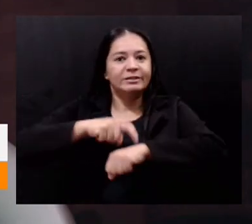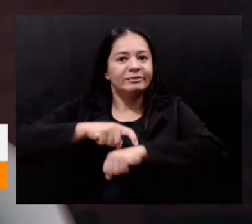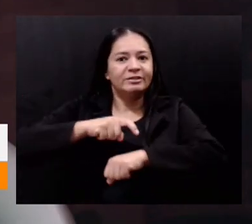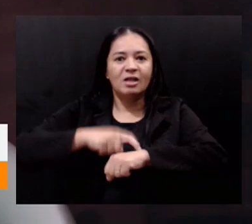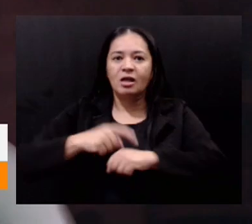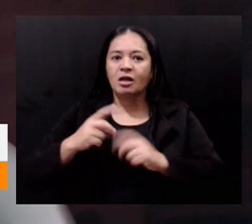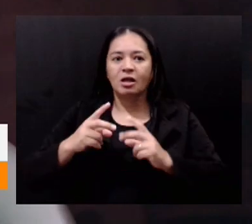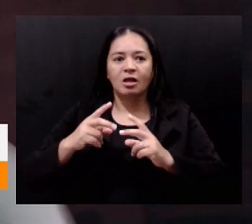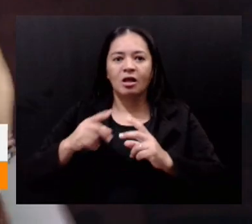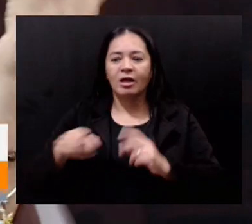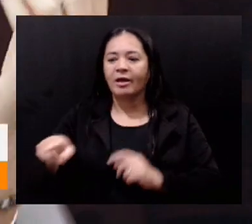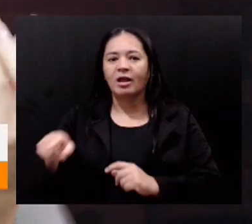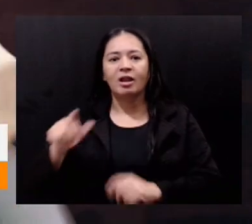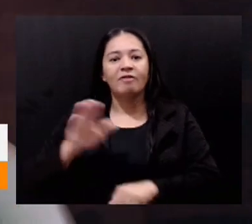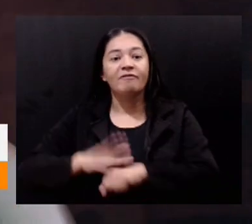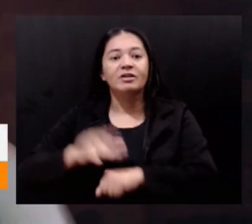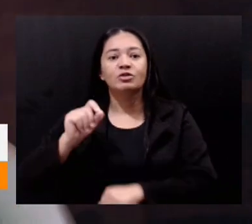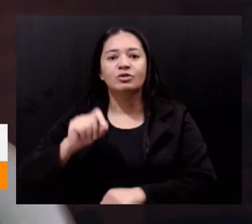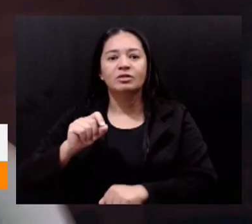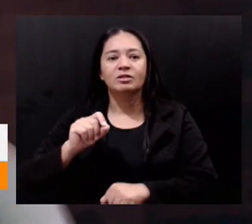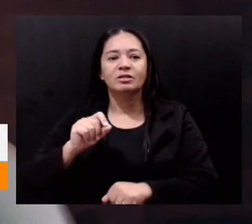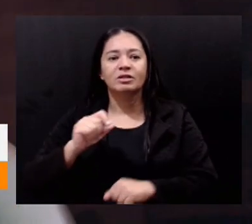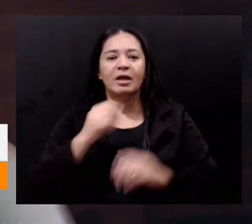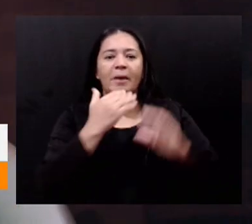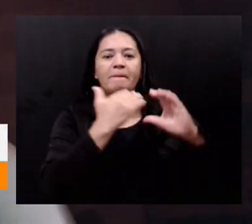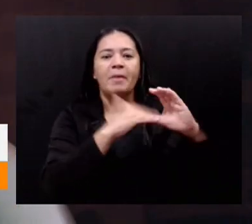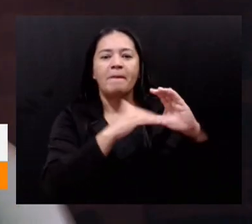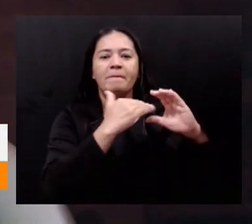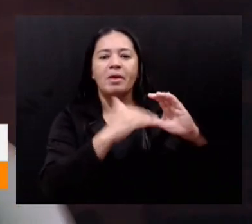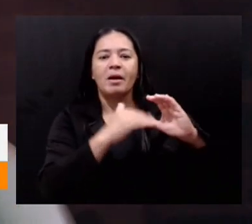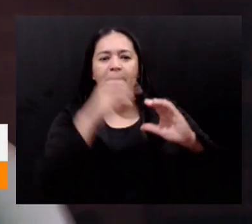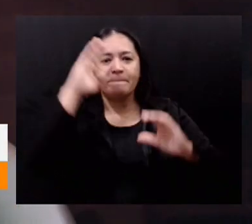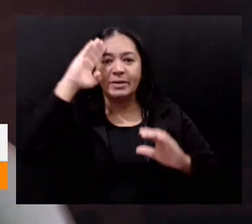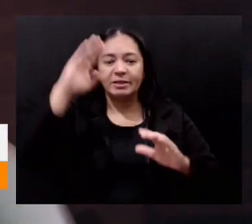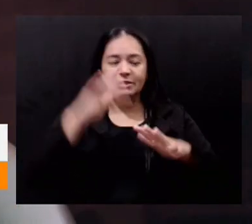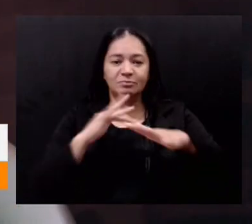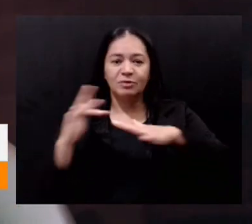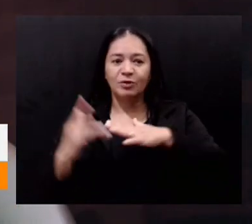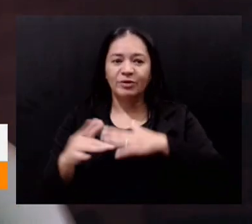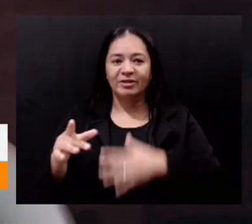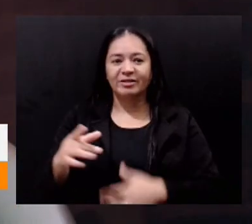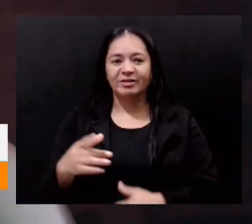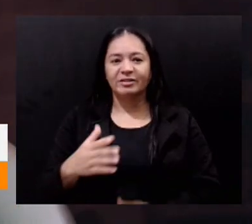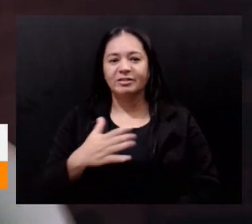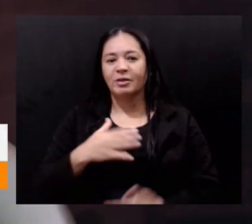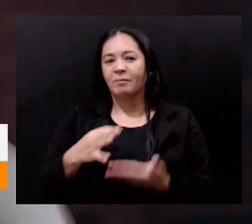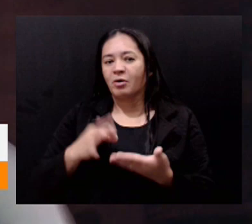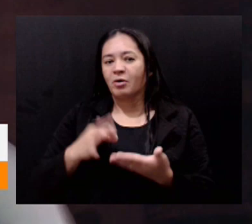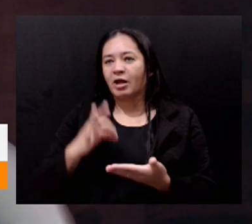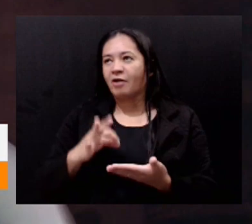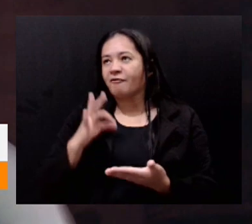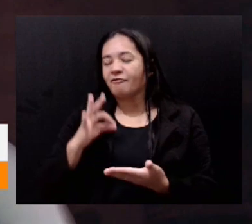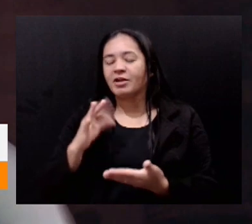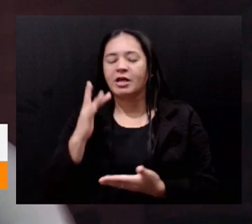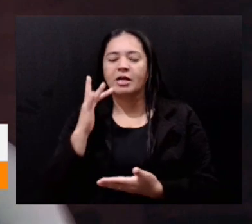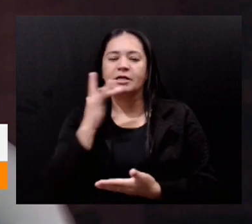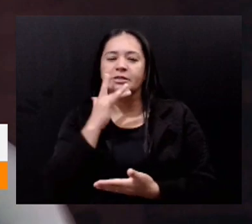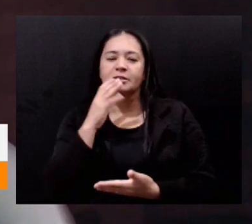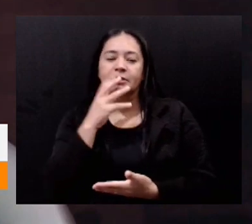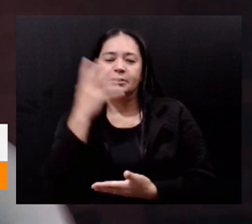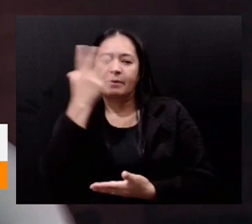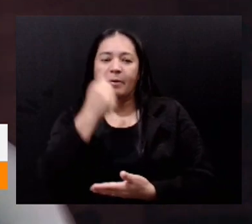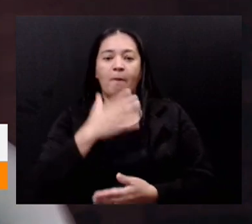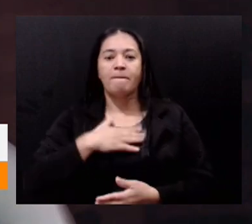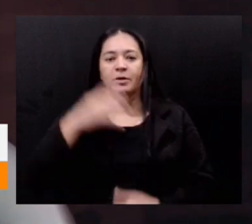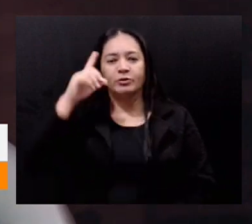vai transmitir para o outro, principalmente nas redes sociais, o quê? Que meu café da manhã tá maravilhoso, que meu dia tá maravilhoso, olha eu na piscina,